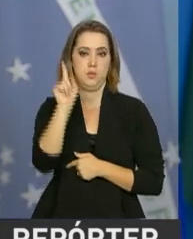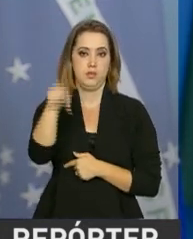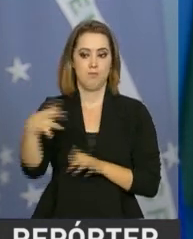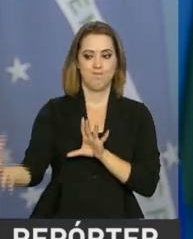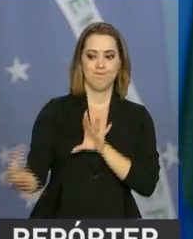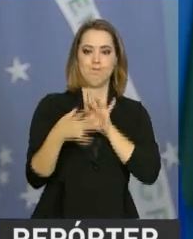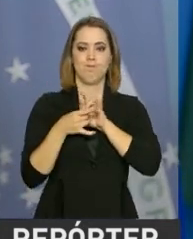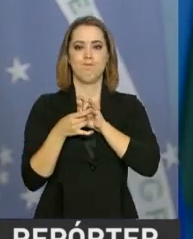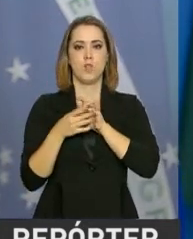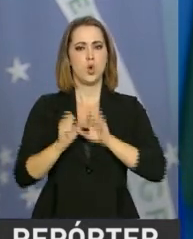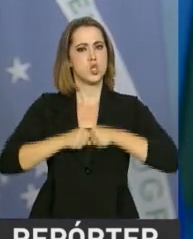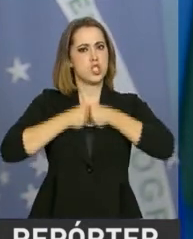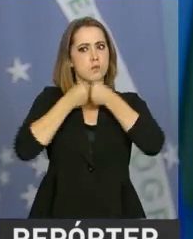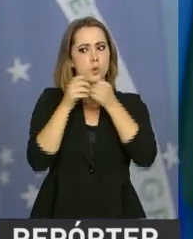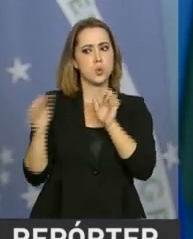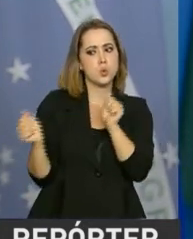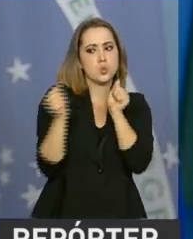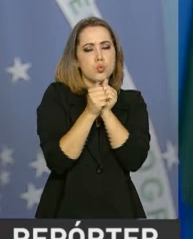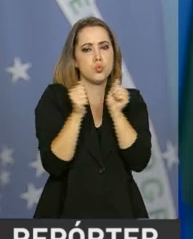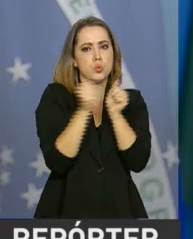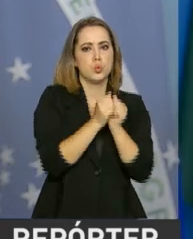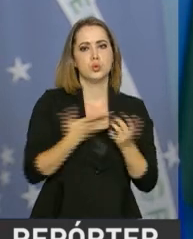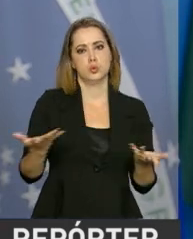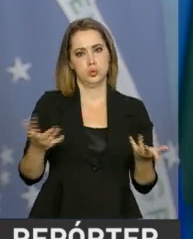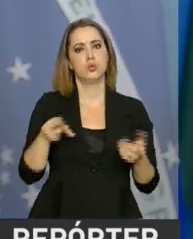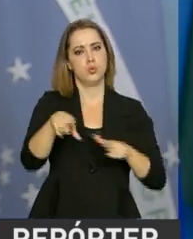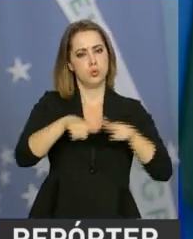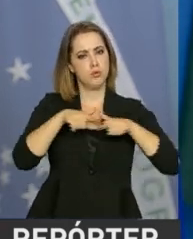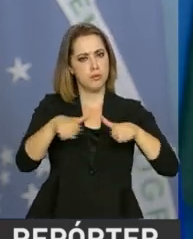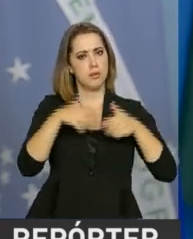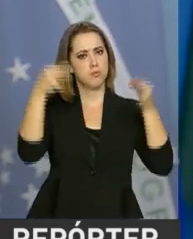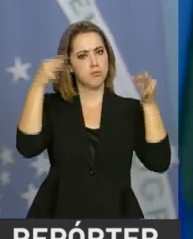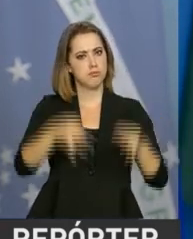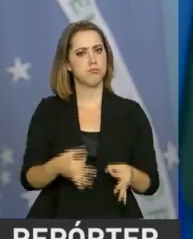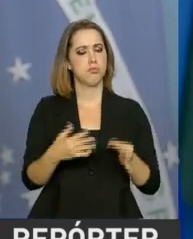unir esforços e tomar essas